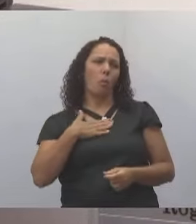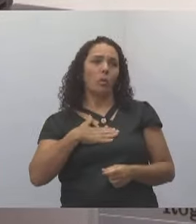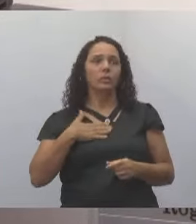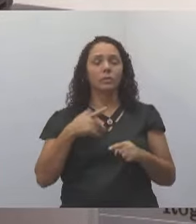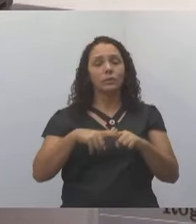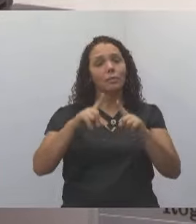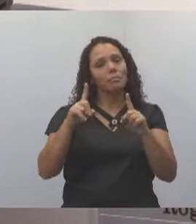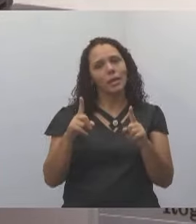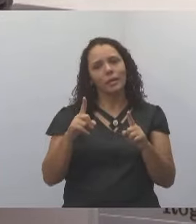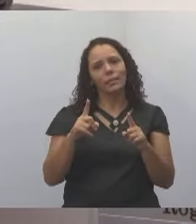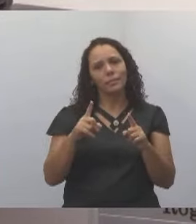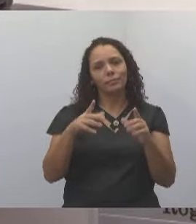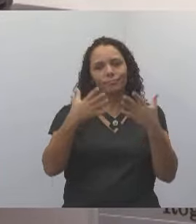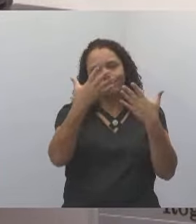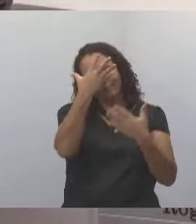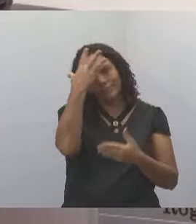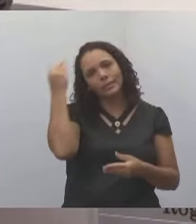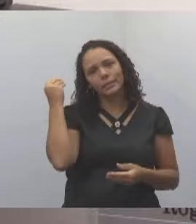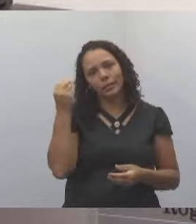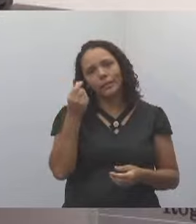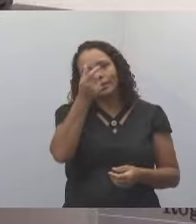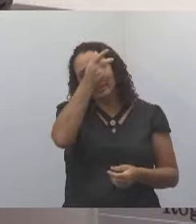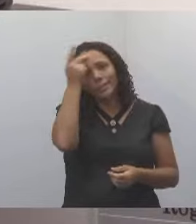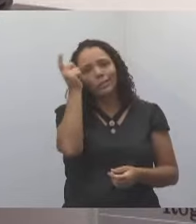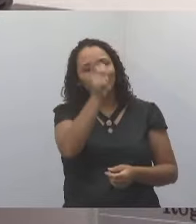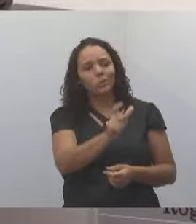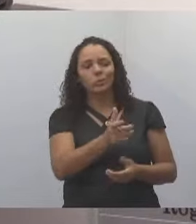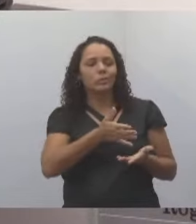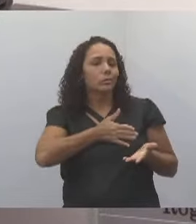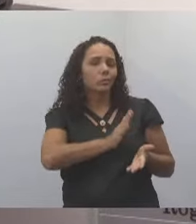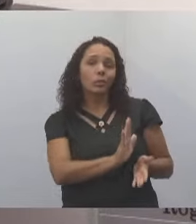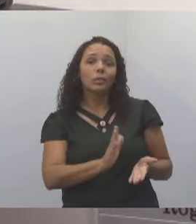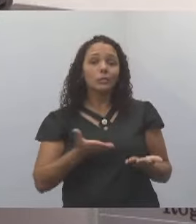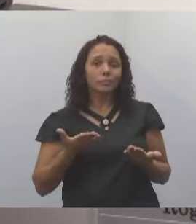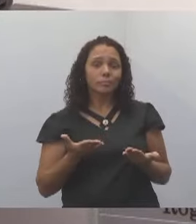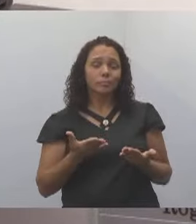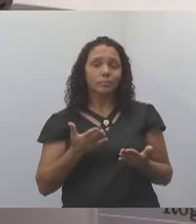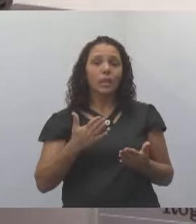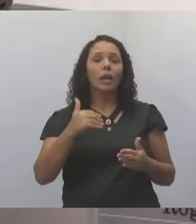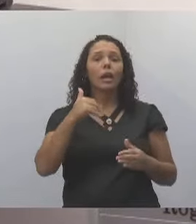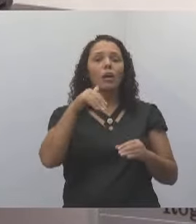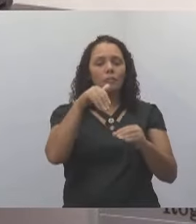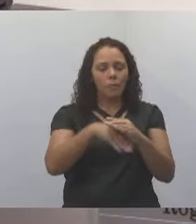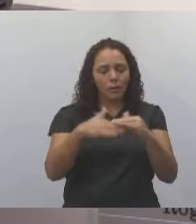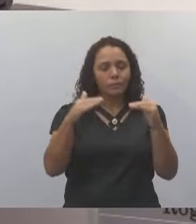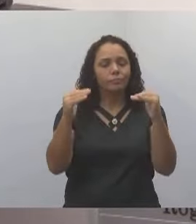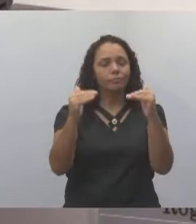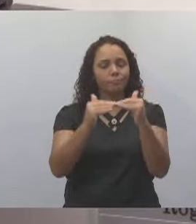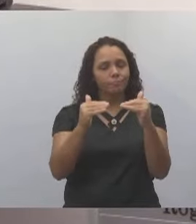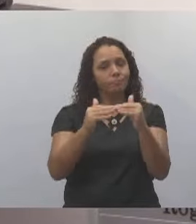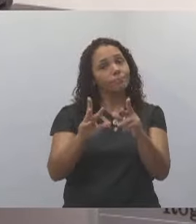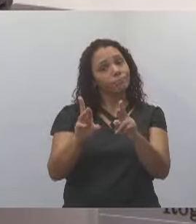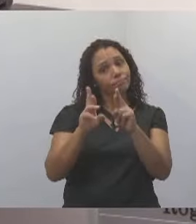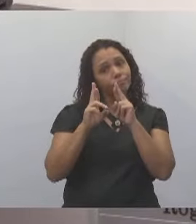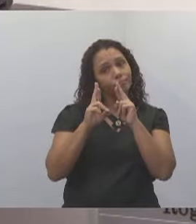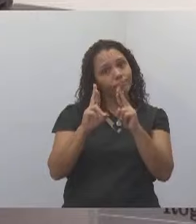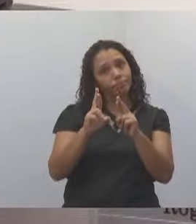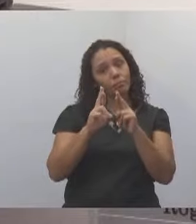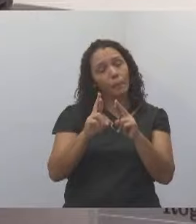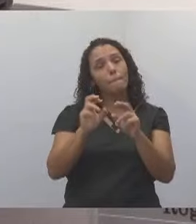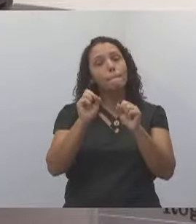mas não pensam no próximo. Então, eu sou favorável ao projeto, que possa ter aí